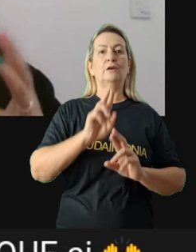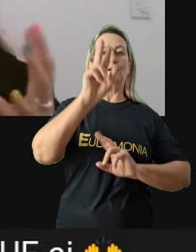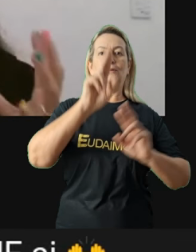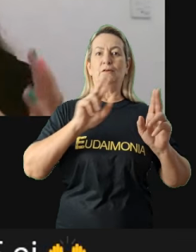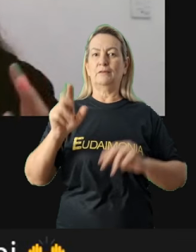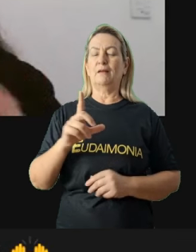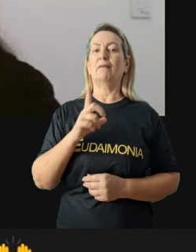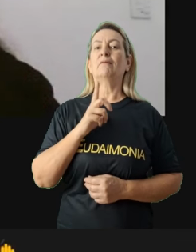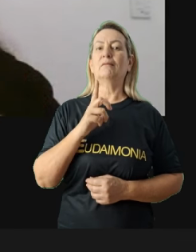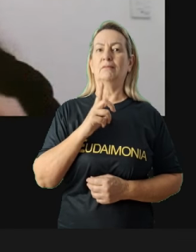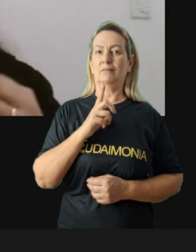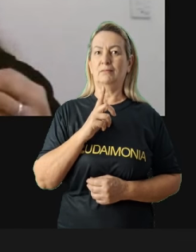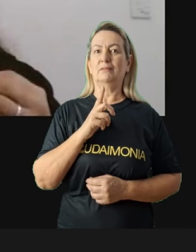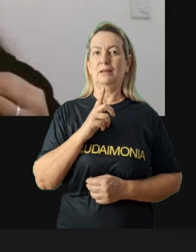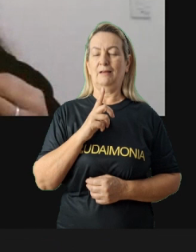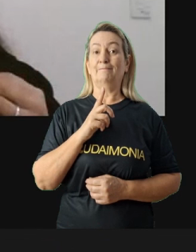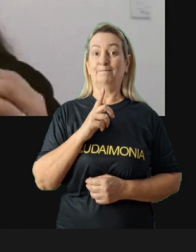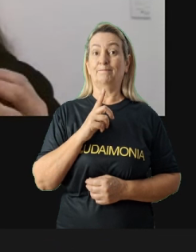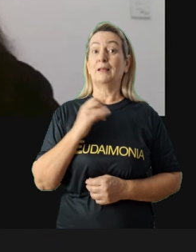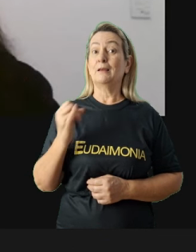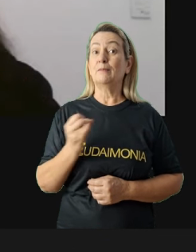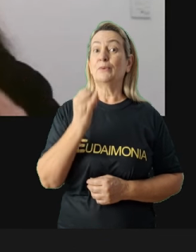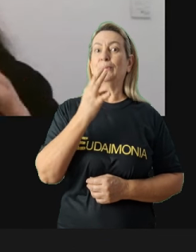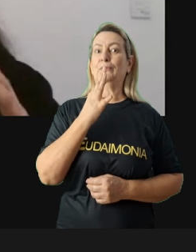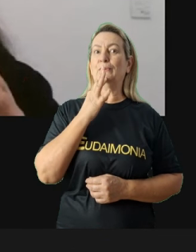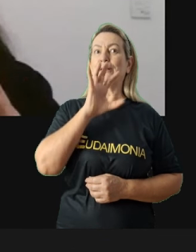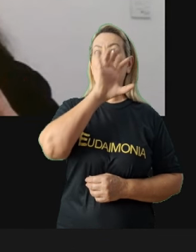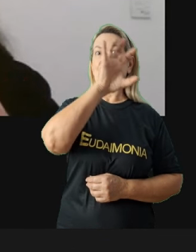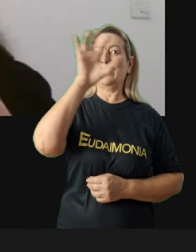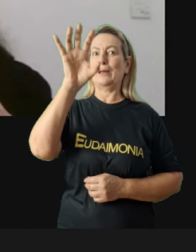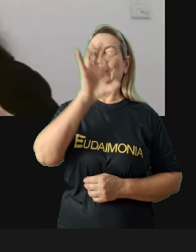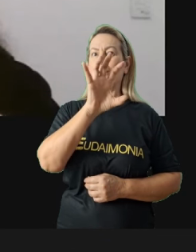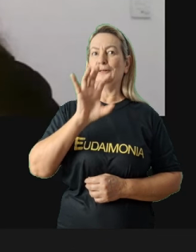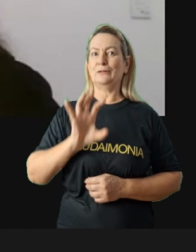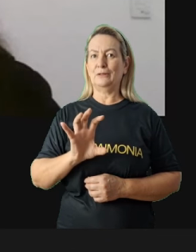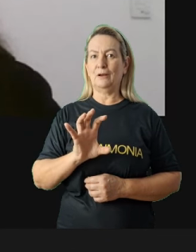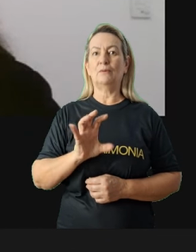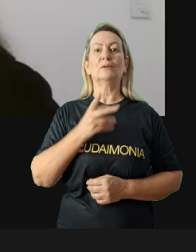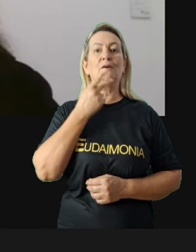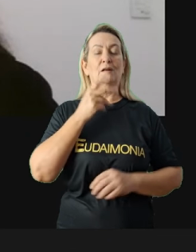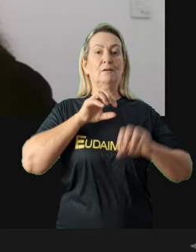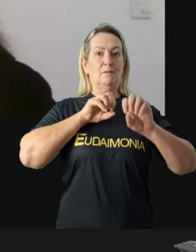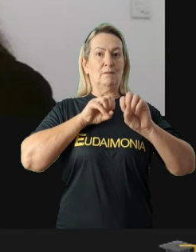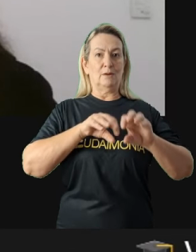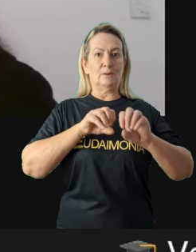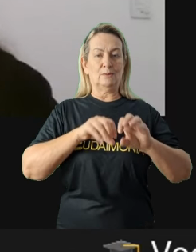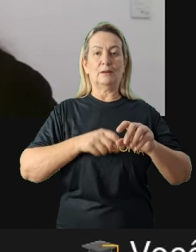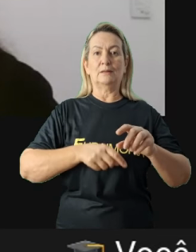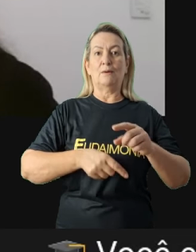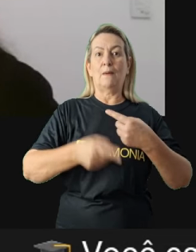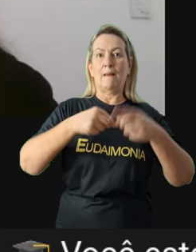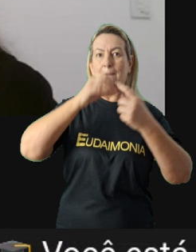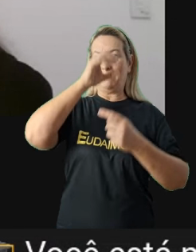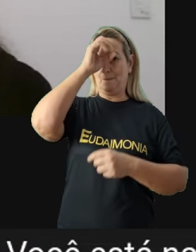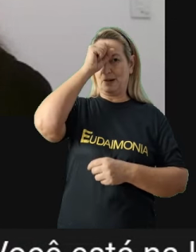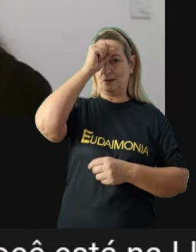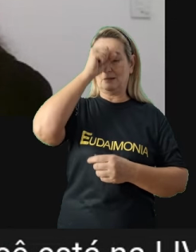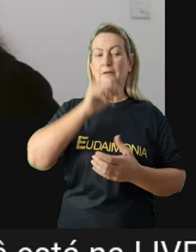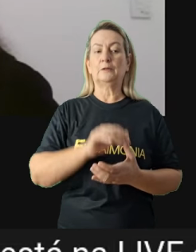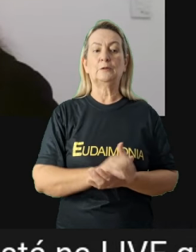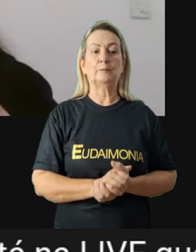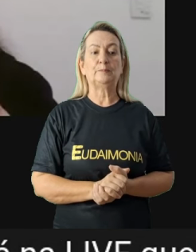o Brasil tem as suas diferenças, as pessoas, as loco-regionalidades são muito importantes quando nós estamos falando em questão de